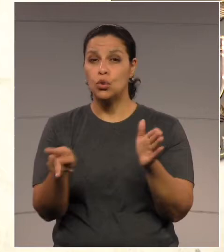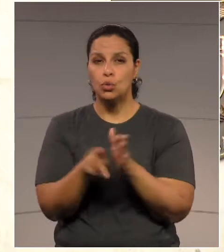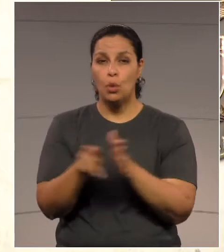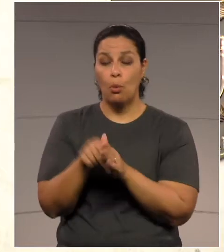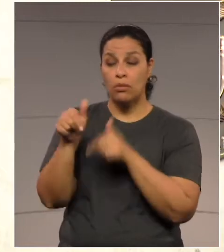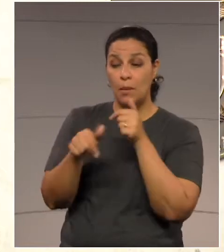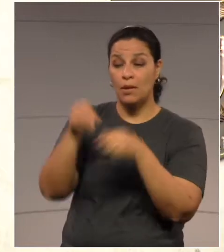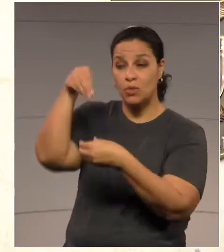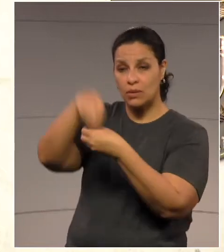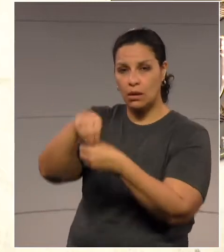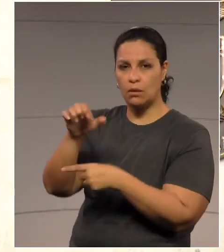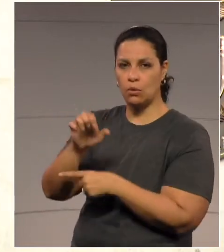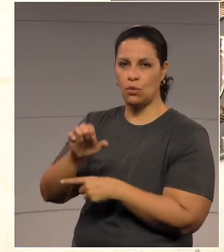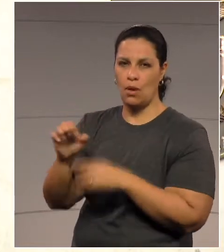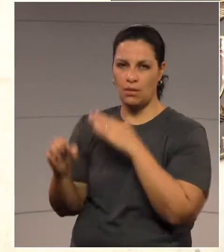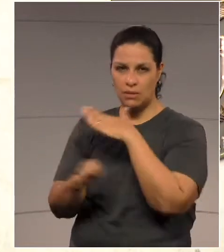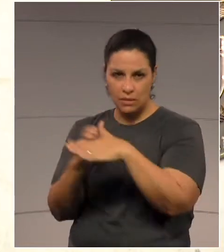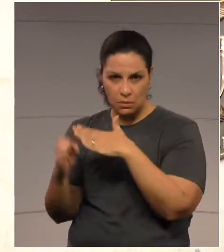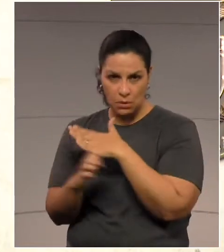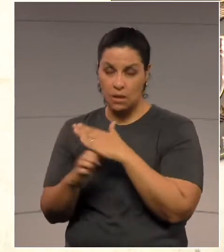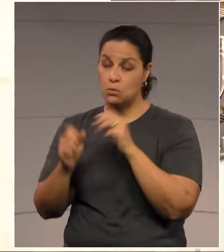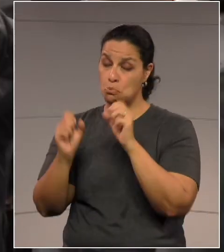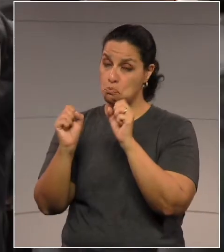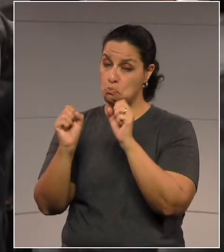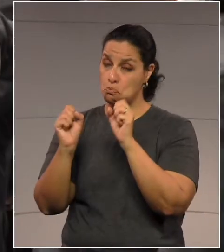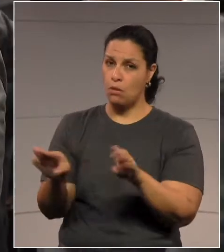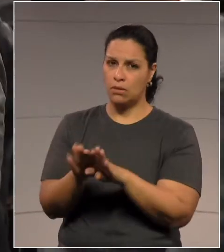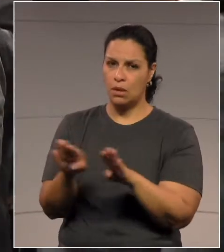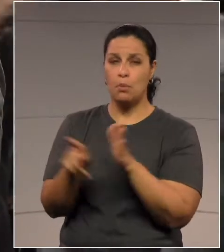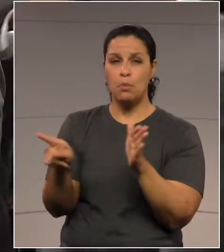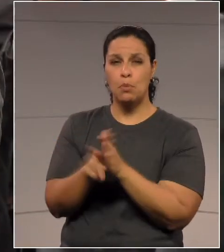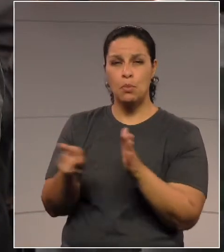dessas empresas, criando um possível passivo,